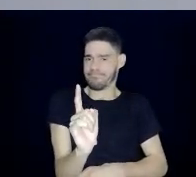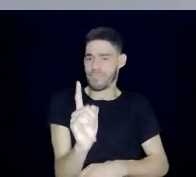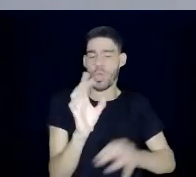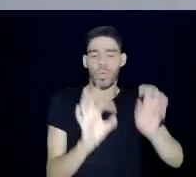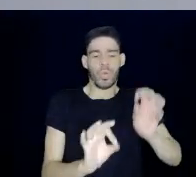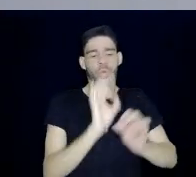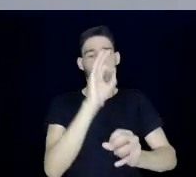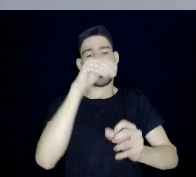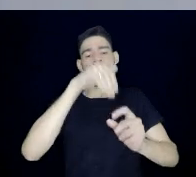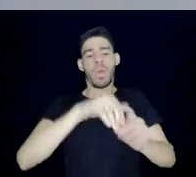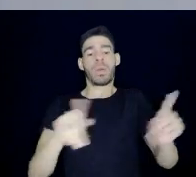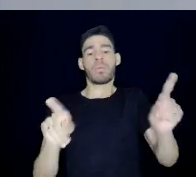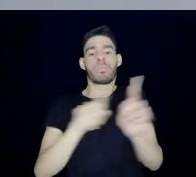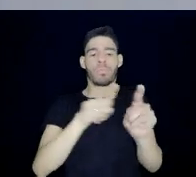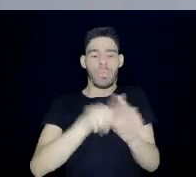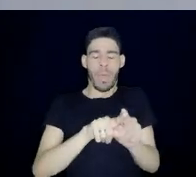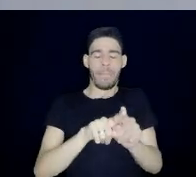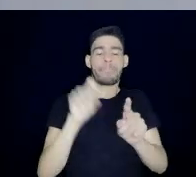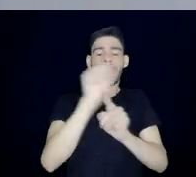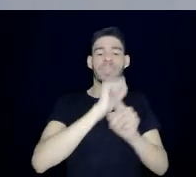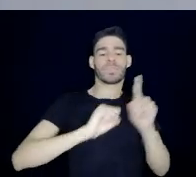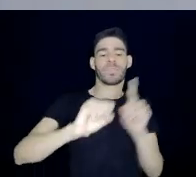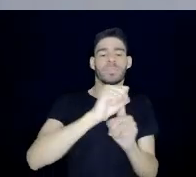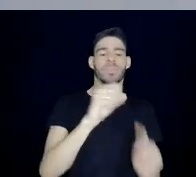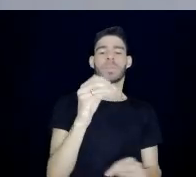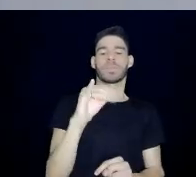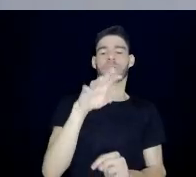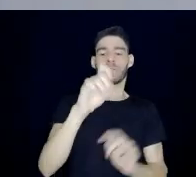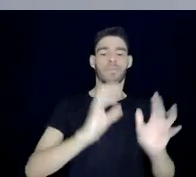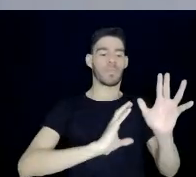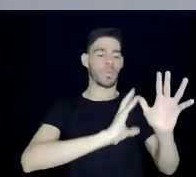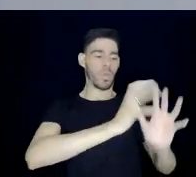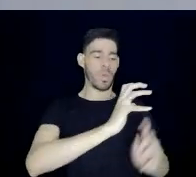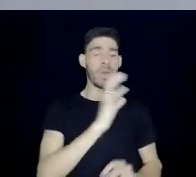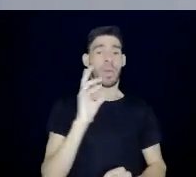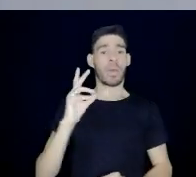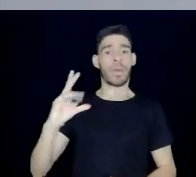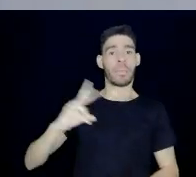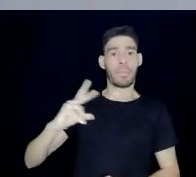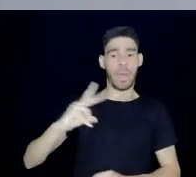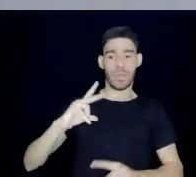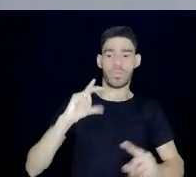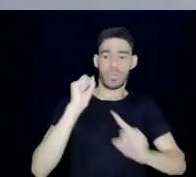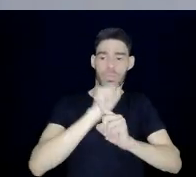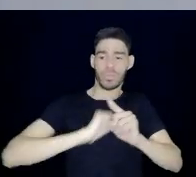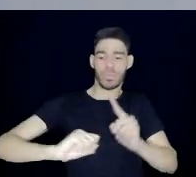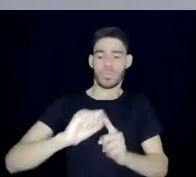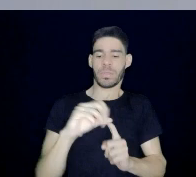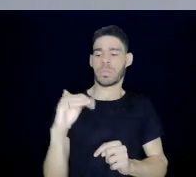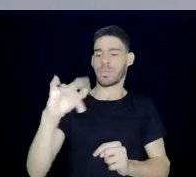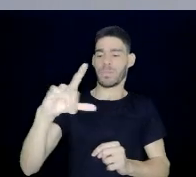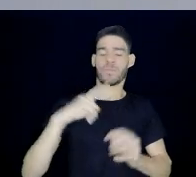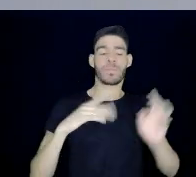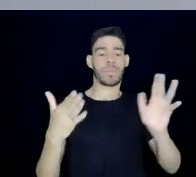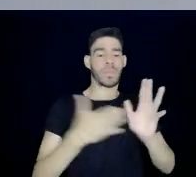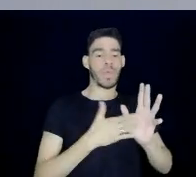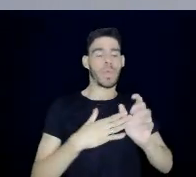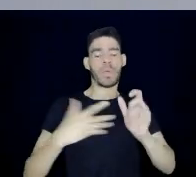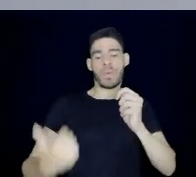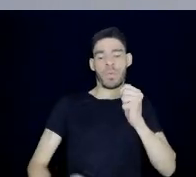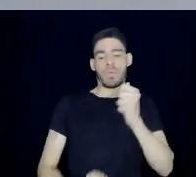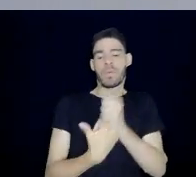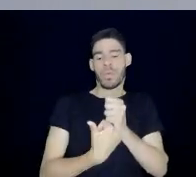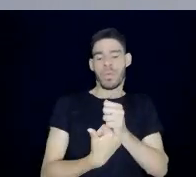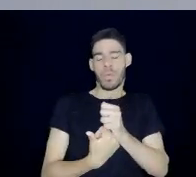todos os juízes eleitorais, mas também da sociedade civil e dos partidos. Em particular na sociedade civil, essa iniciativa contou com o